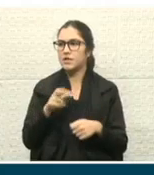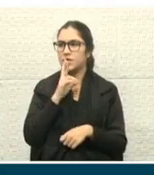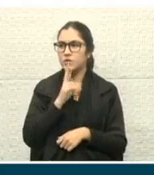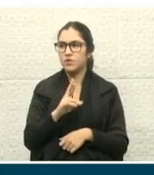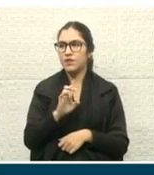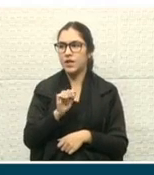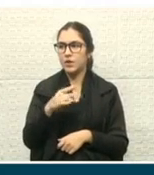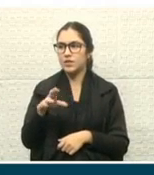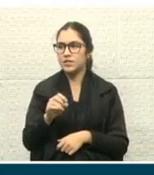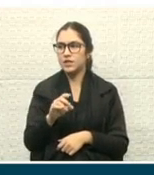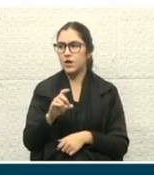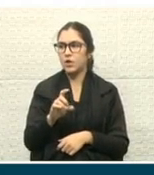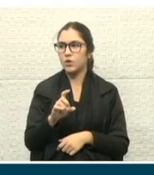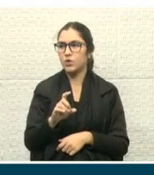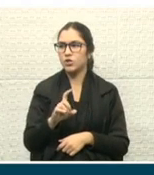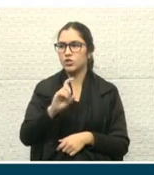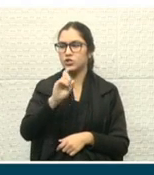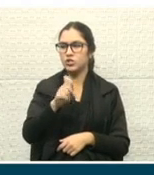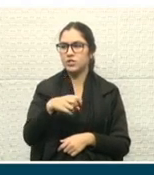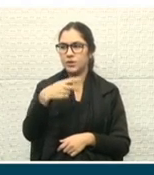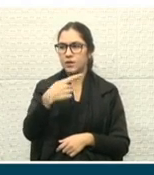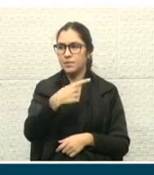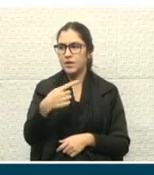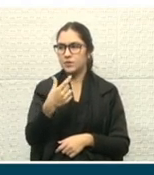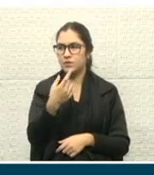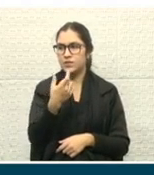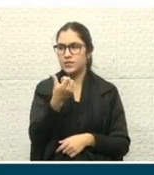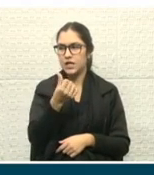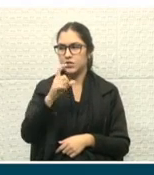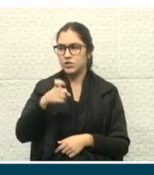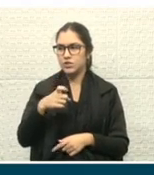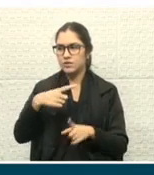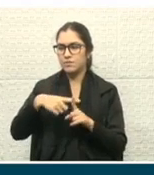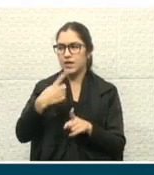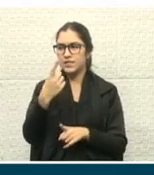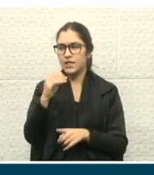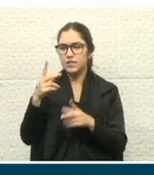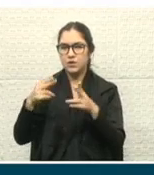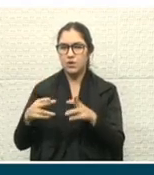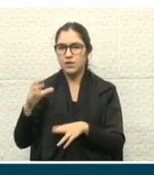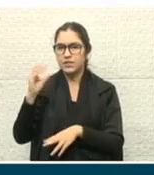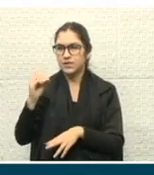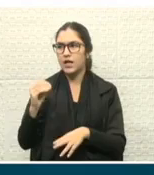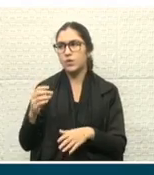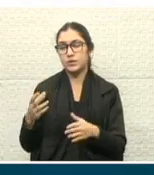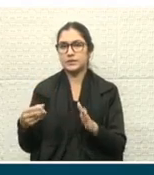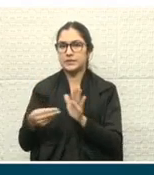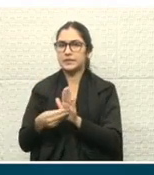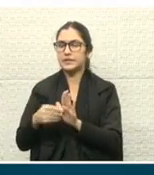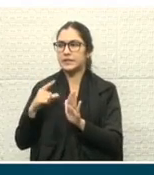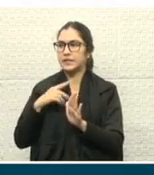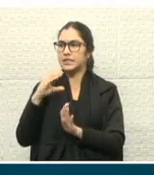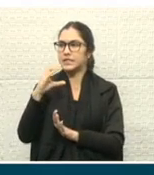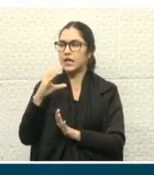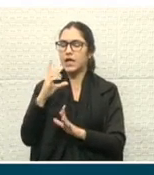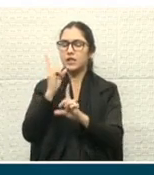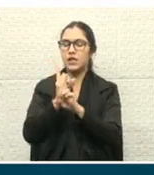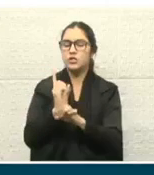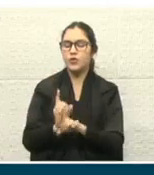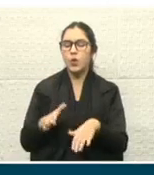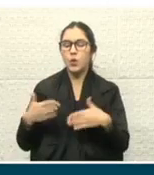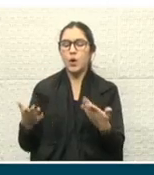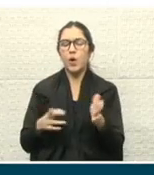equação x² menos 6x mais 10 igual a 0 em C e identificar qual é